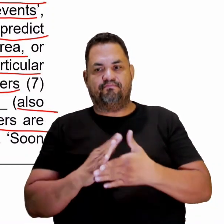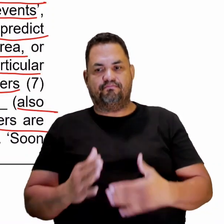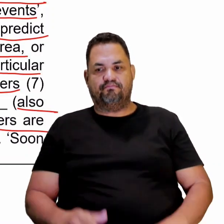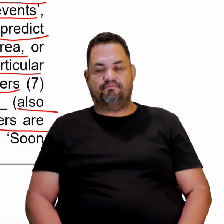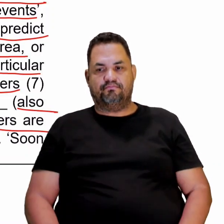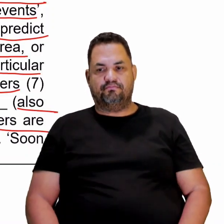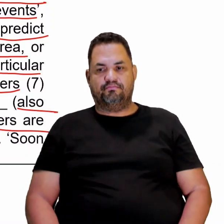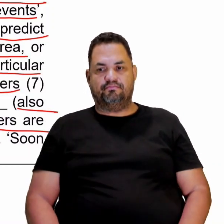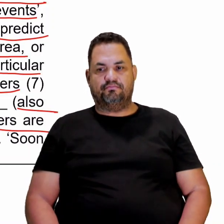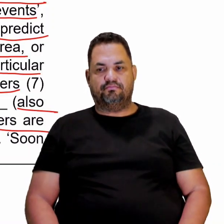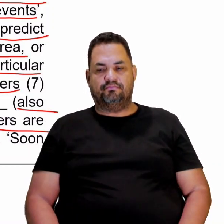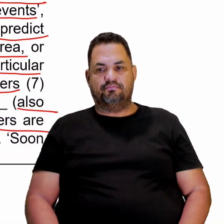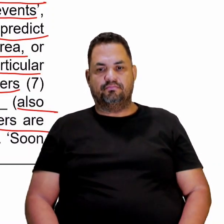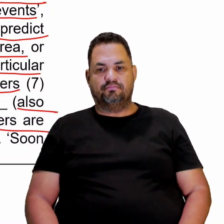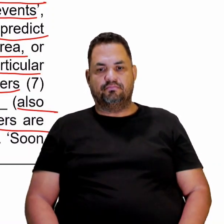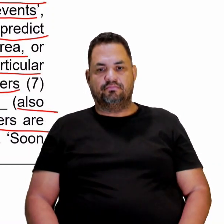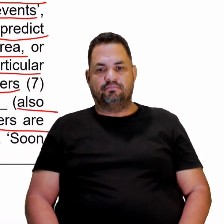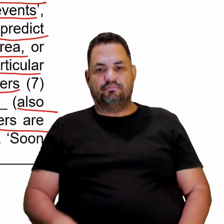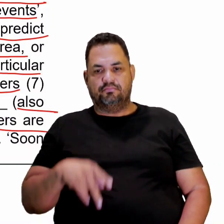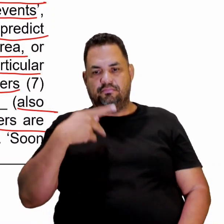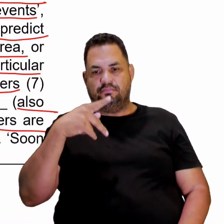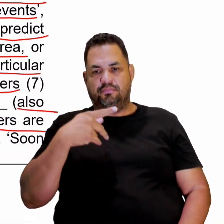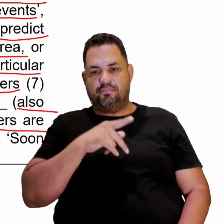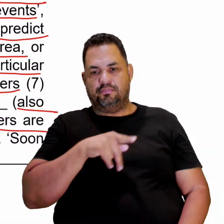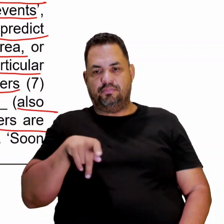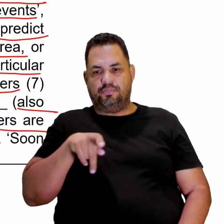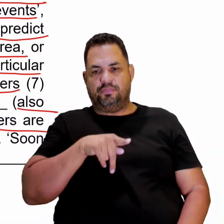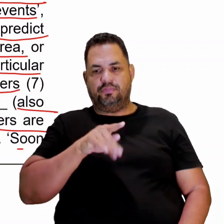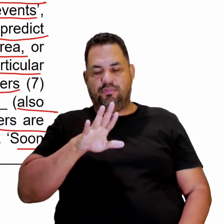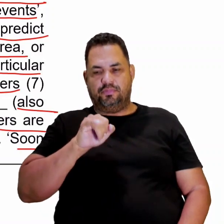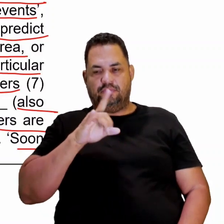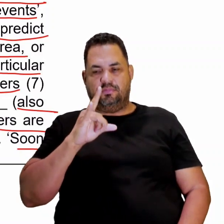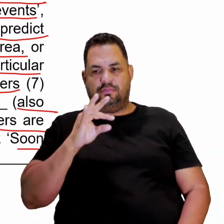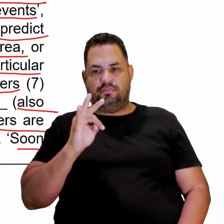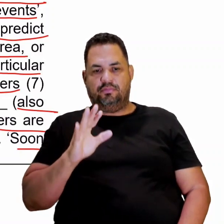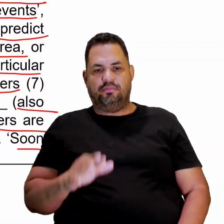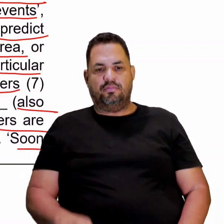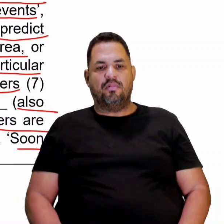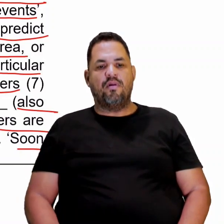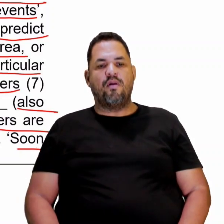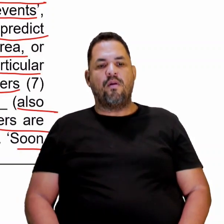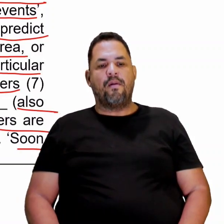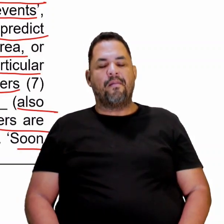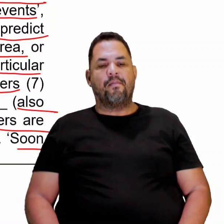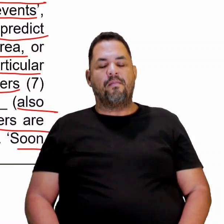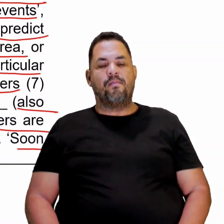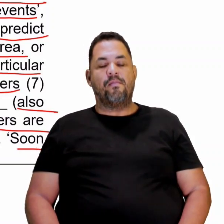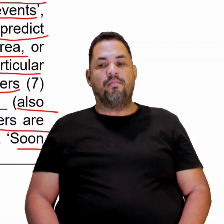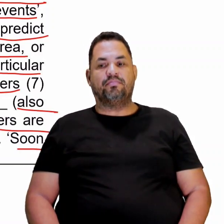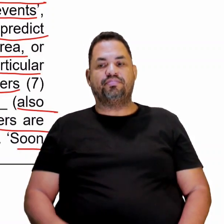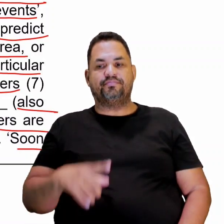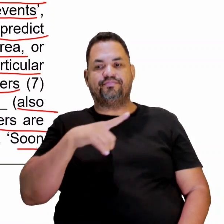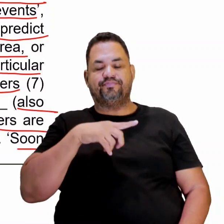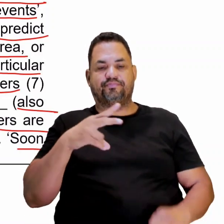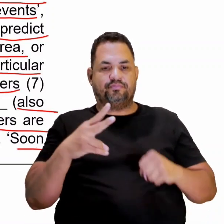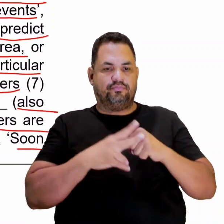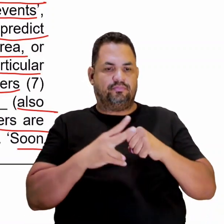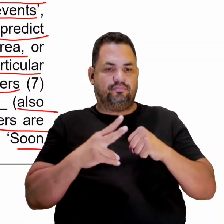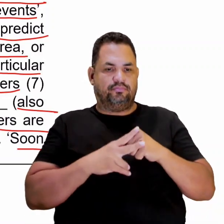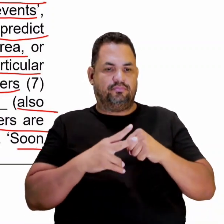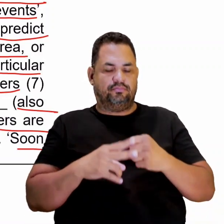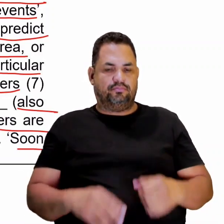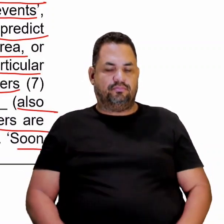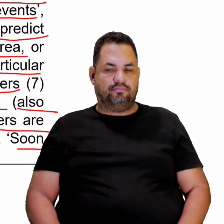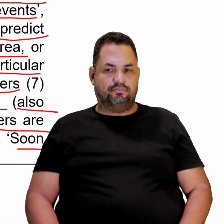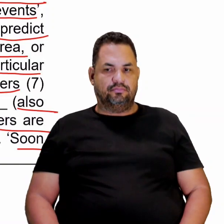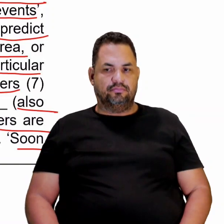the time, says professor, diz professor Vicente. Soon they, aí temos o verbo direct,